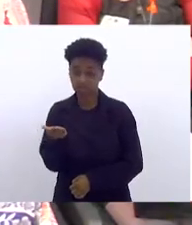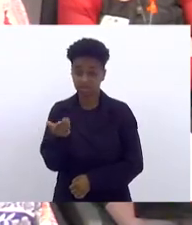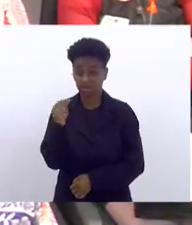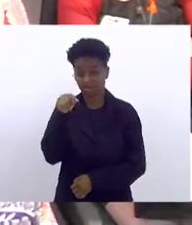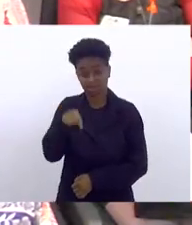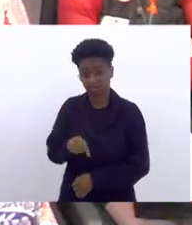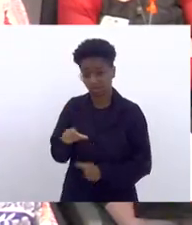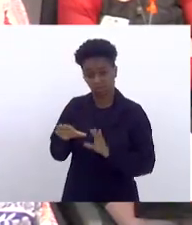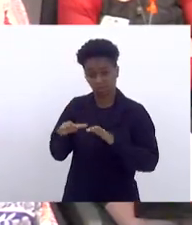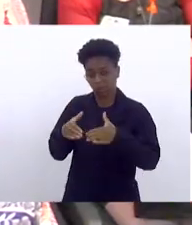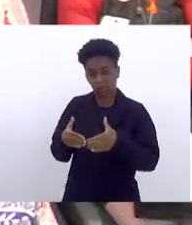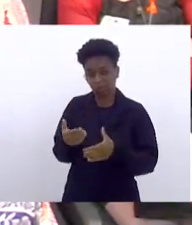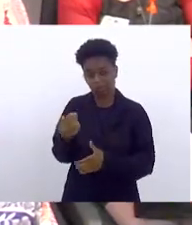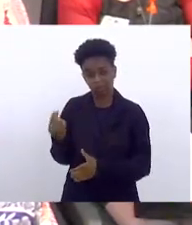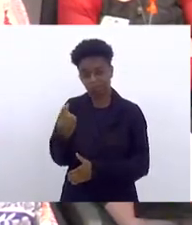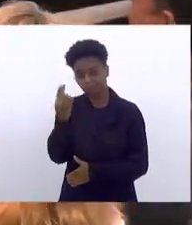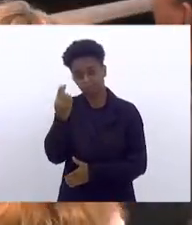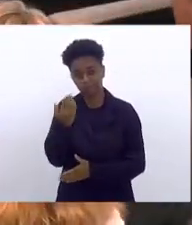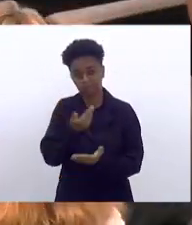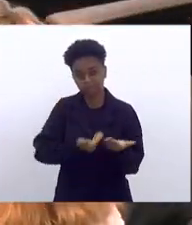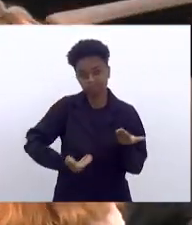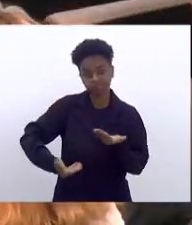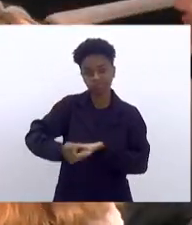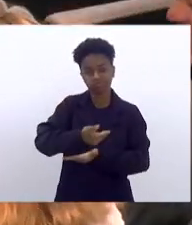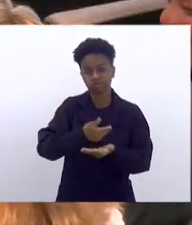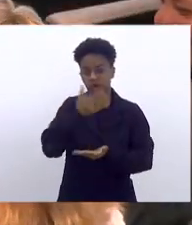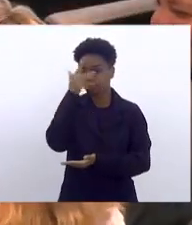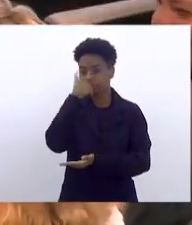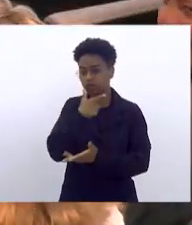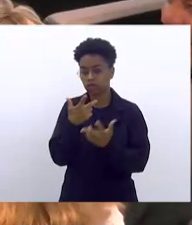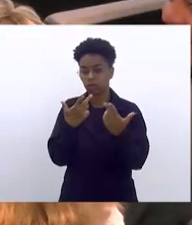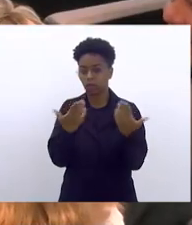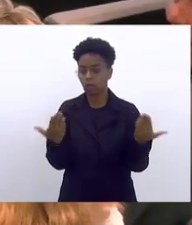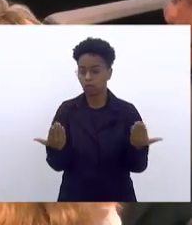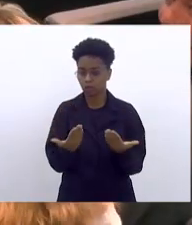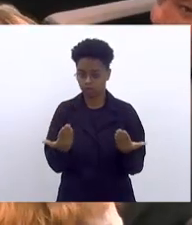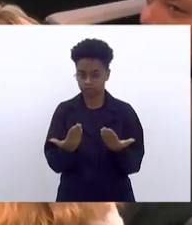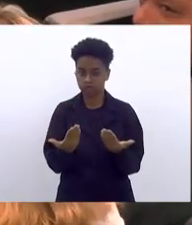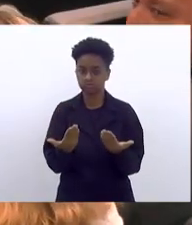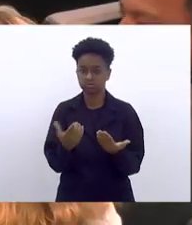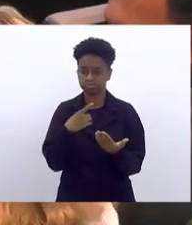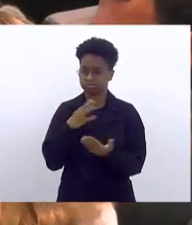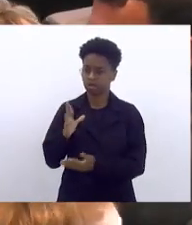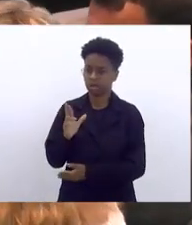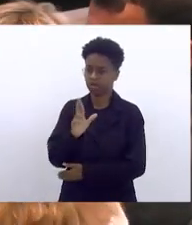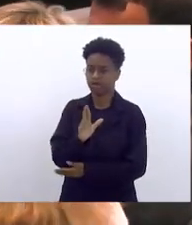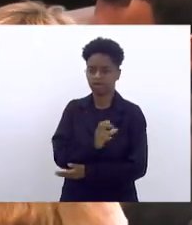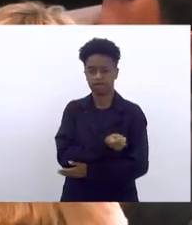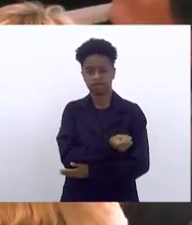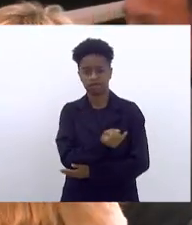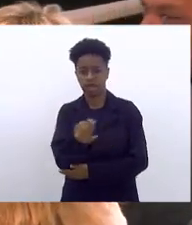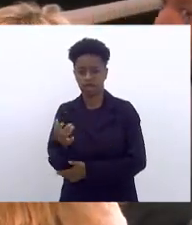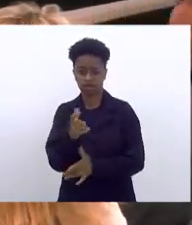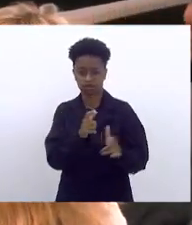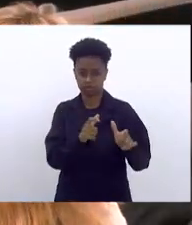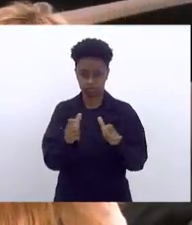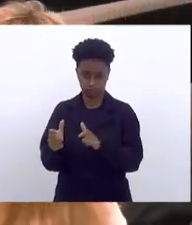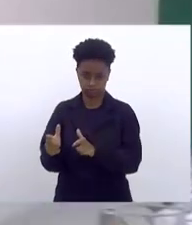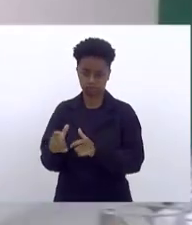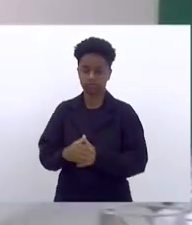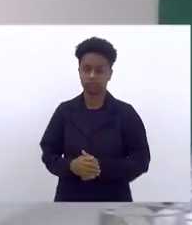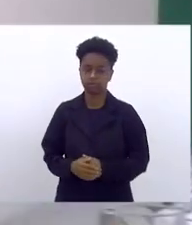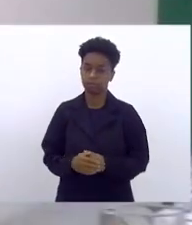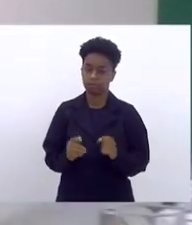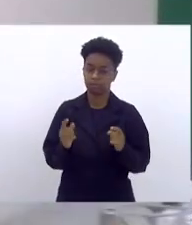não estaria tão harmonizada tão bonita como está com tantos representantes de vários setores para que